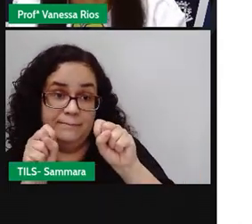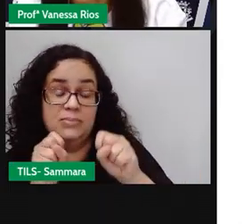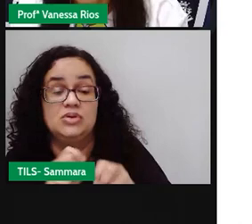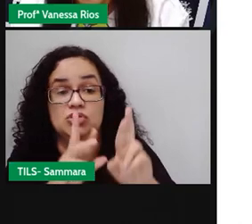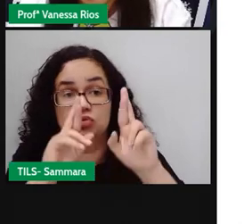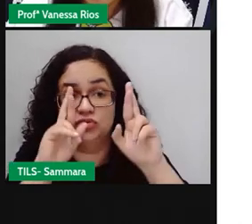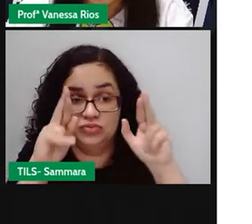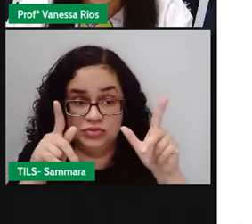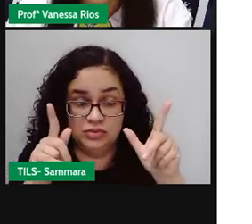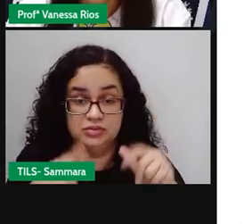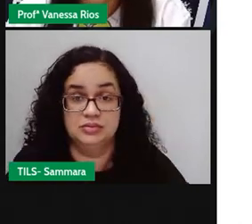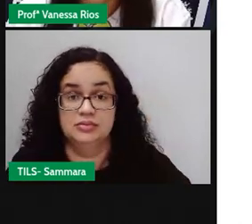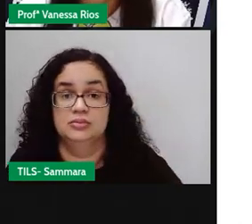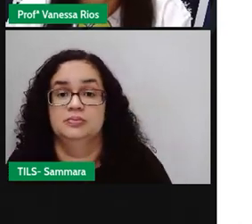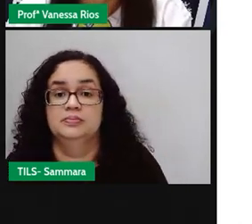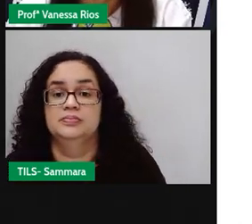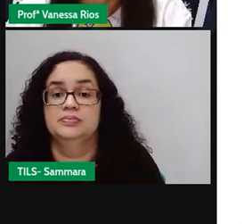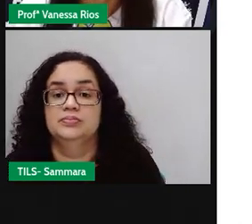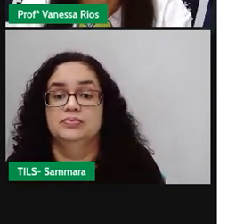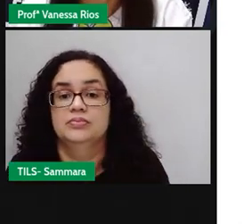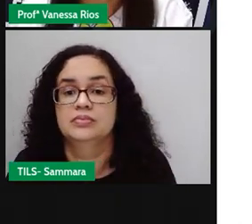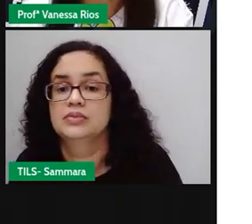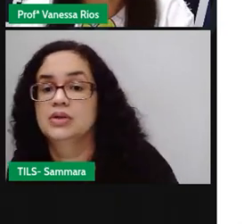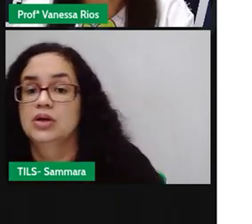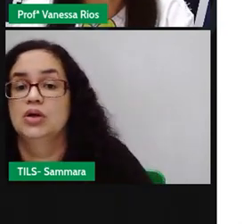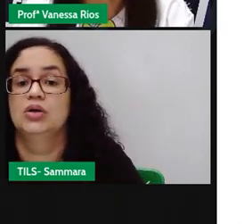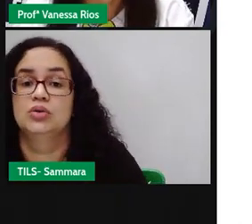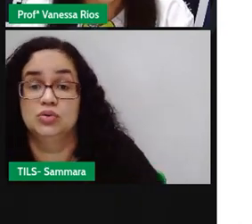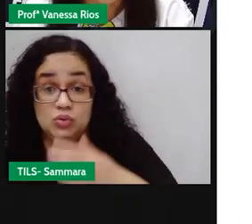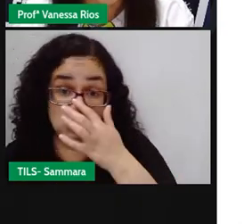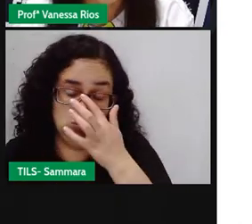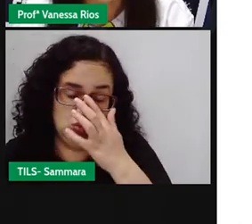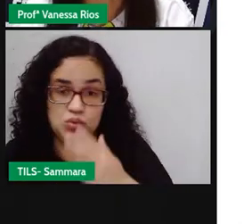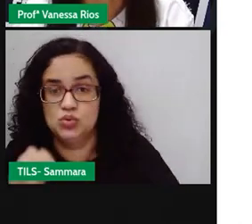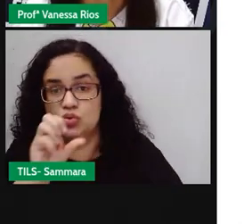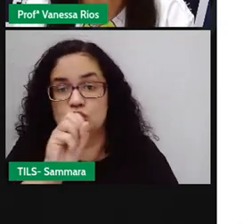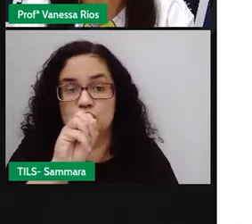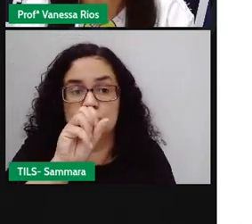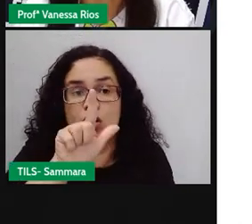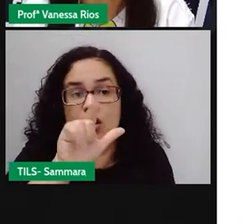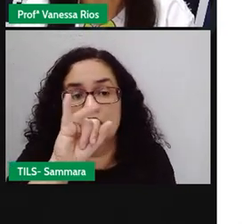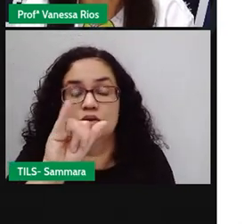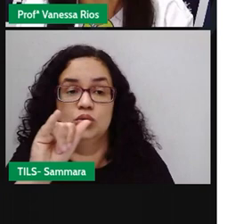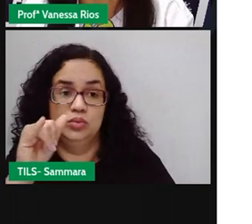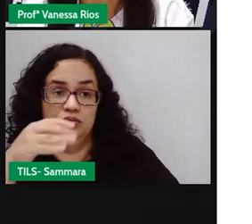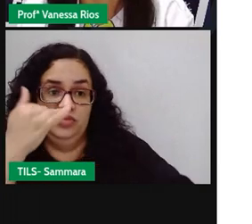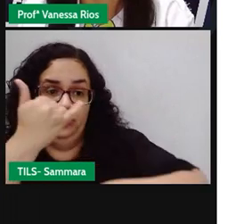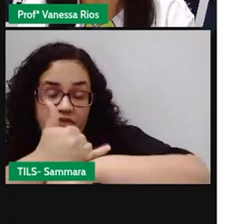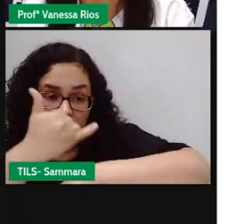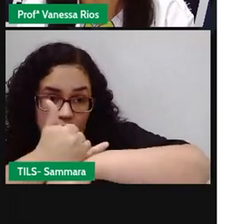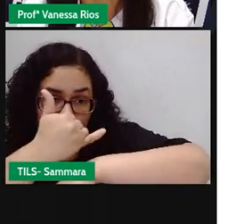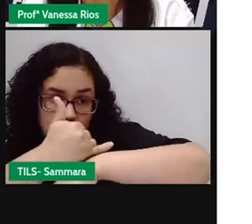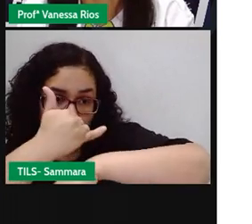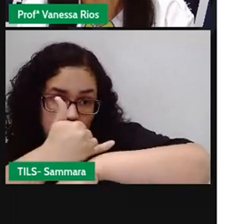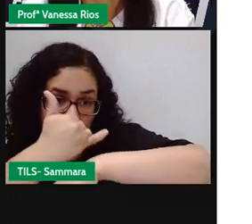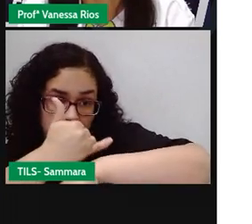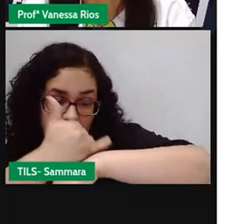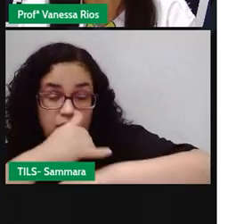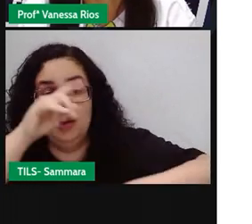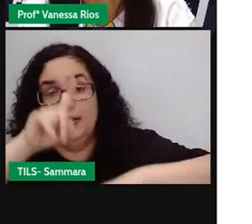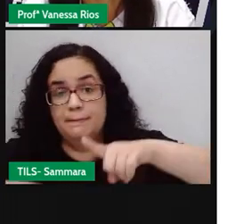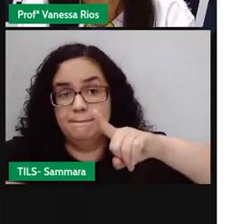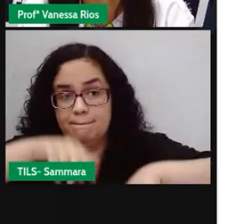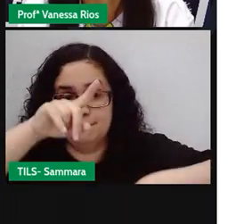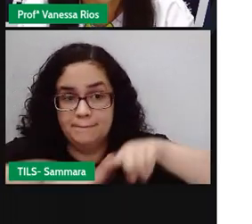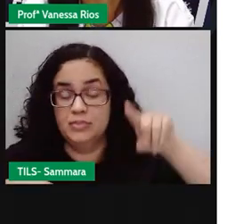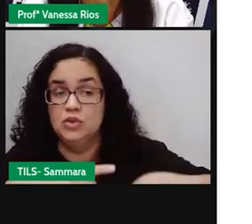estados diferentes. Pode aparecer no estado sólido, um exemplo aí de uma substância, de um